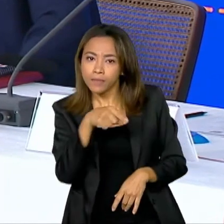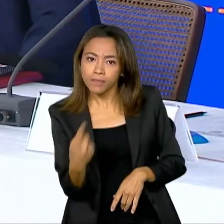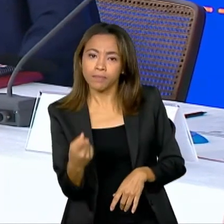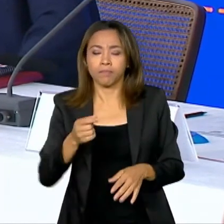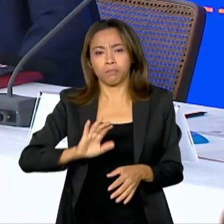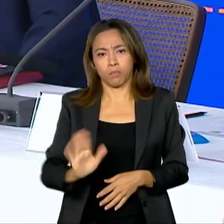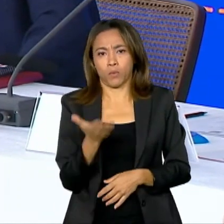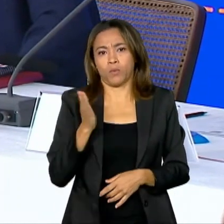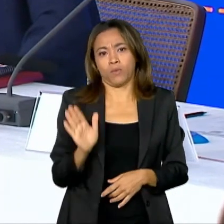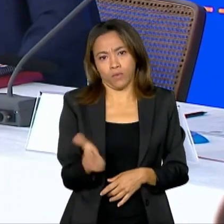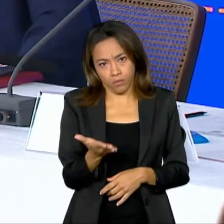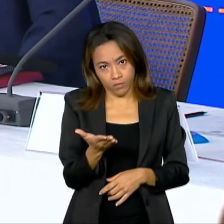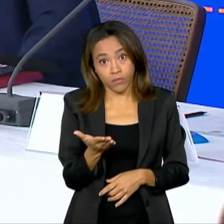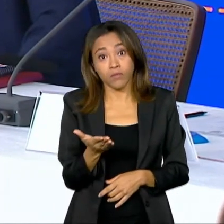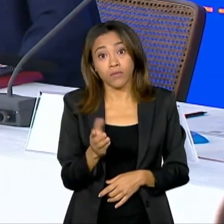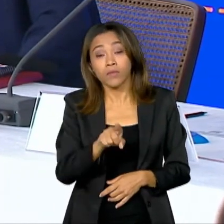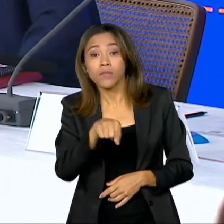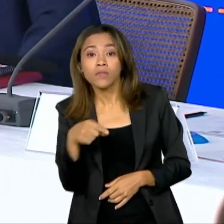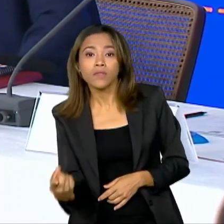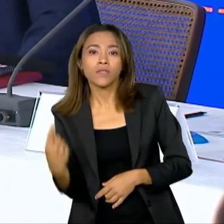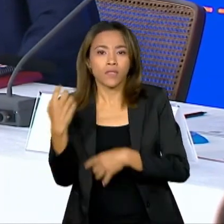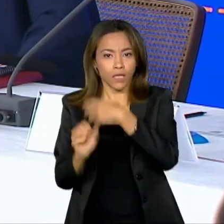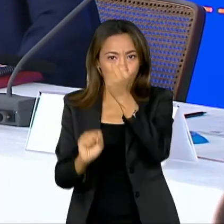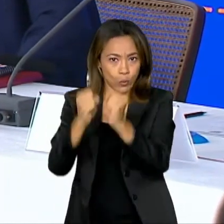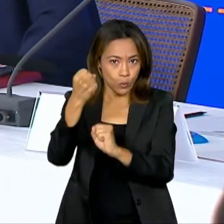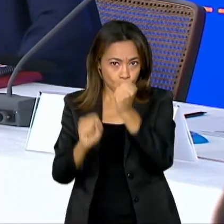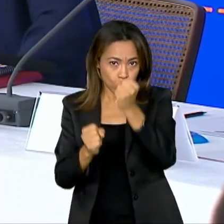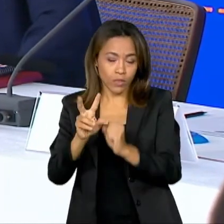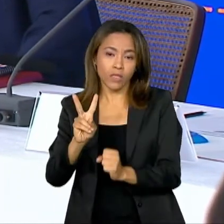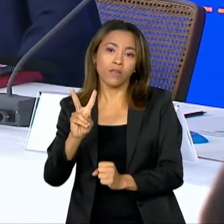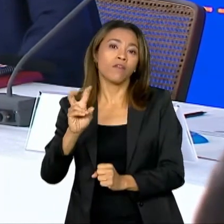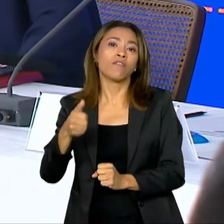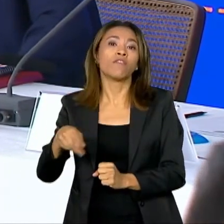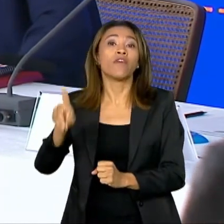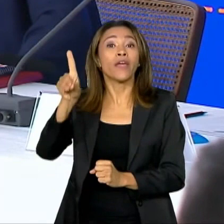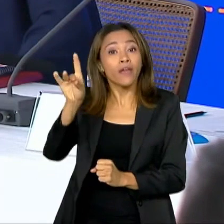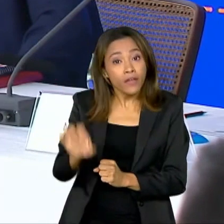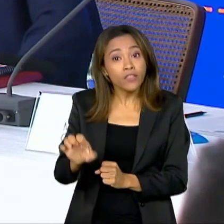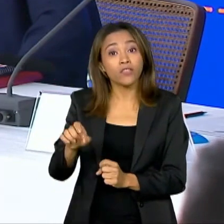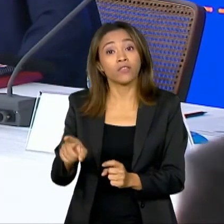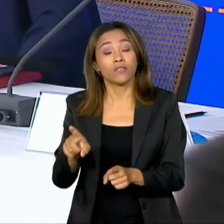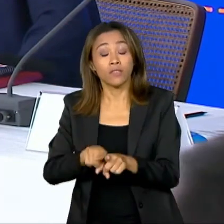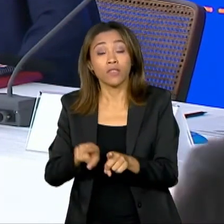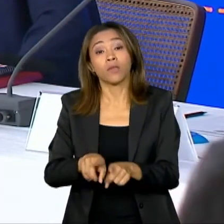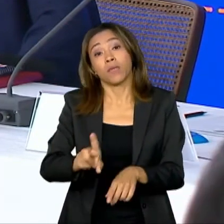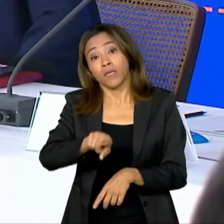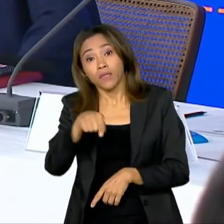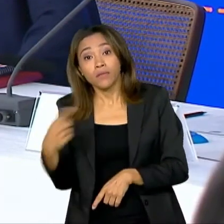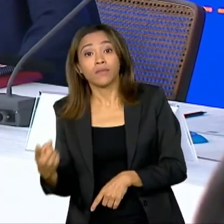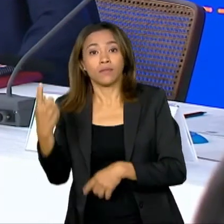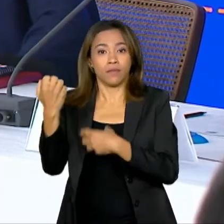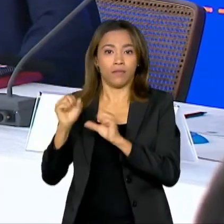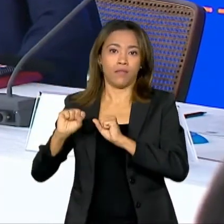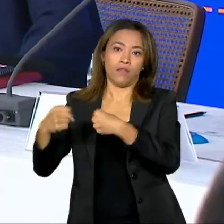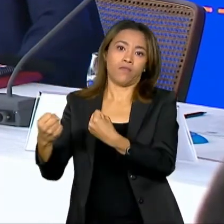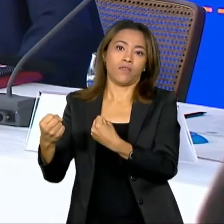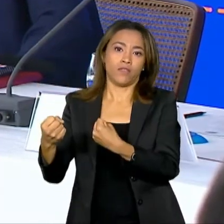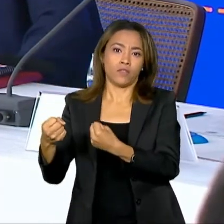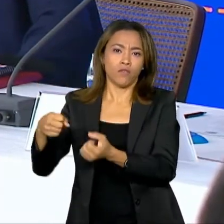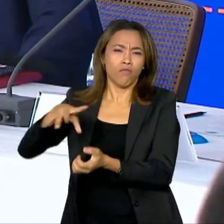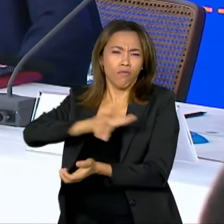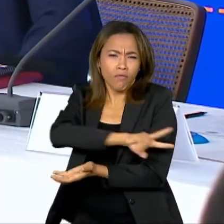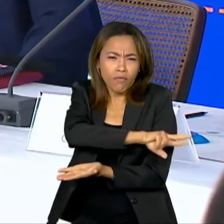produtividade, indústria verde, descarbonização e defesa.